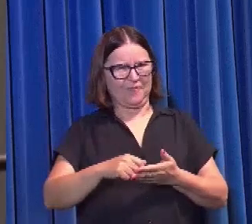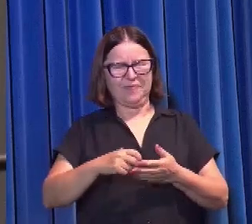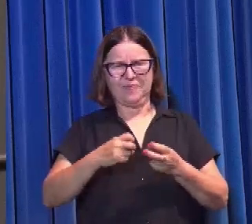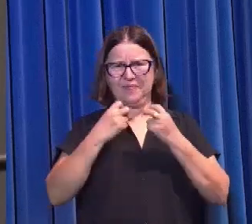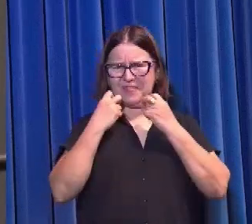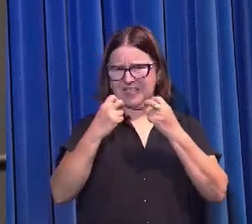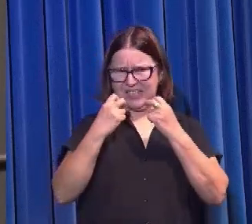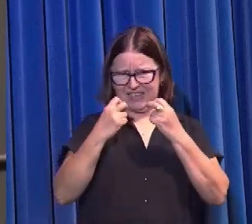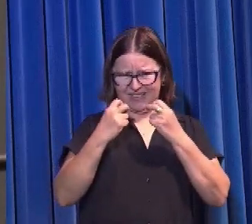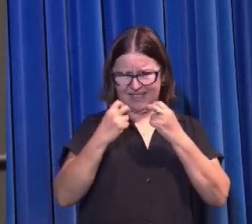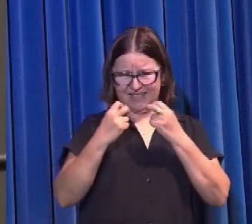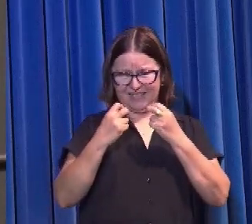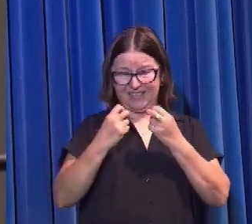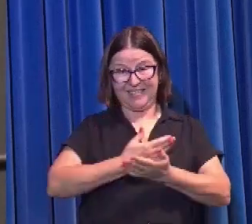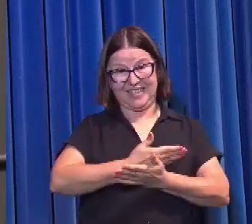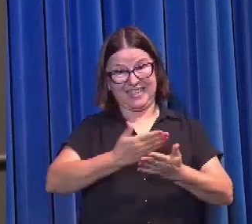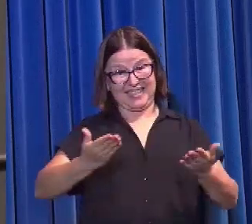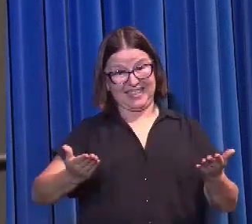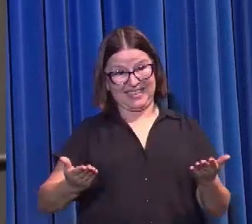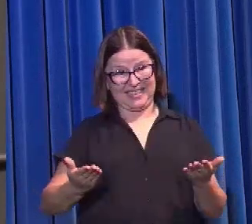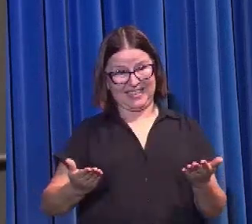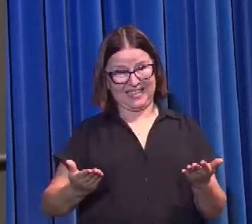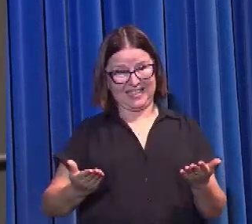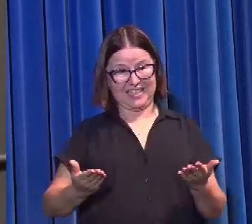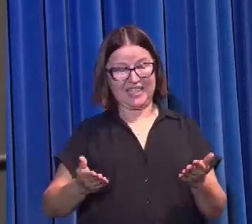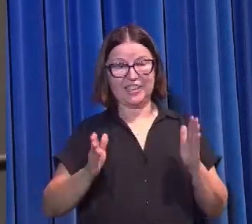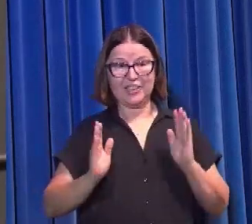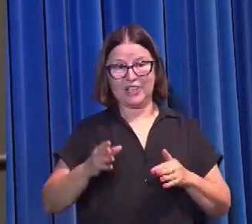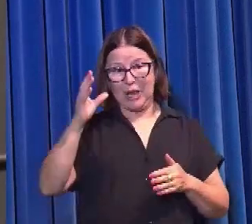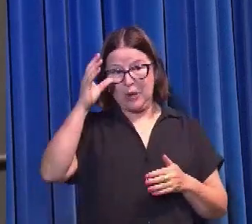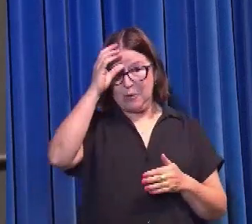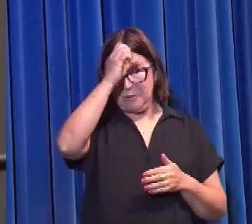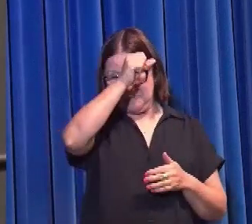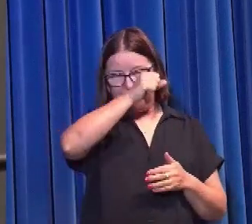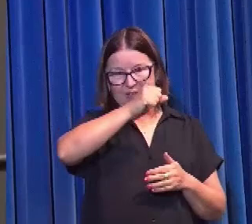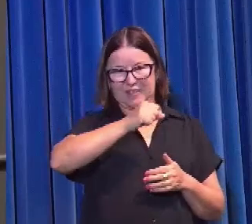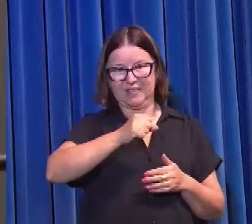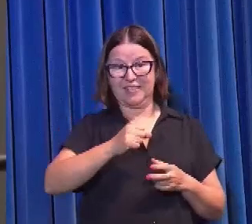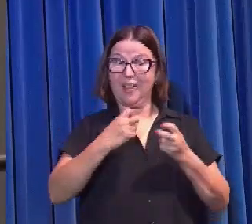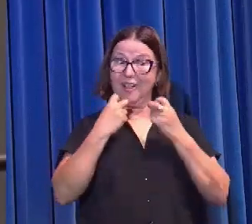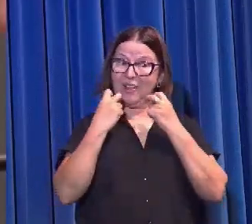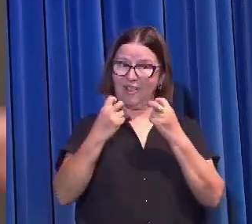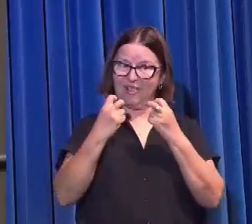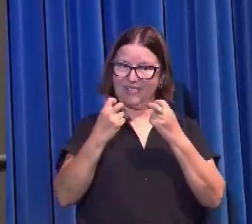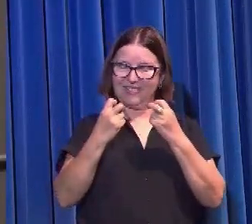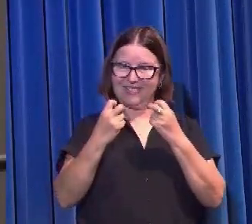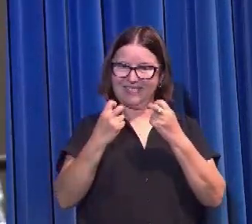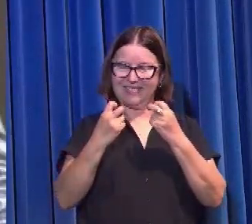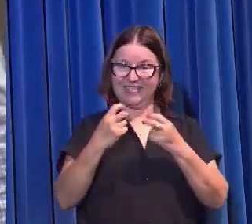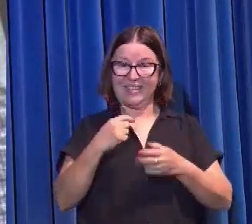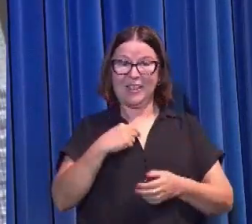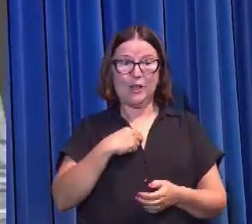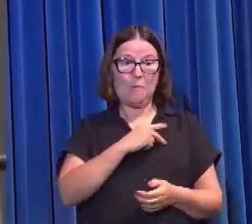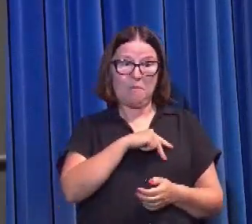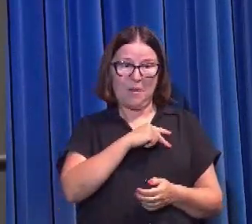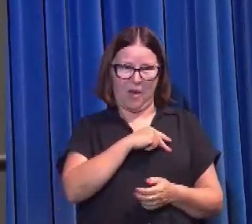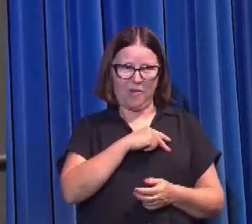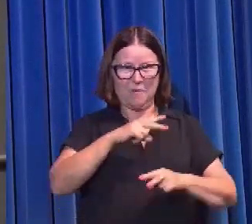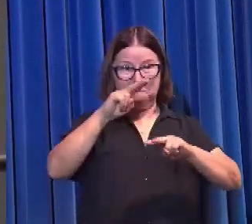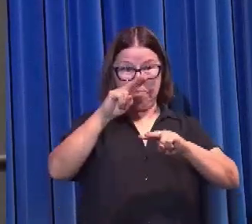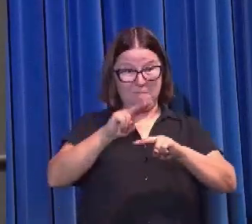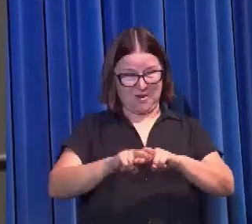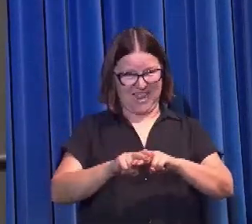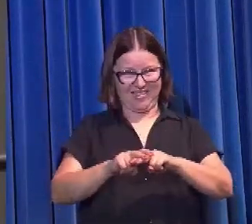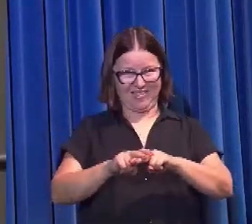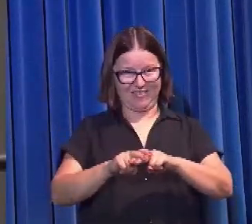ditas essas coisas, compreendido isso, meus irmãos, rogo-vos, pois eu, o prisioneiro